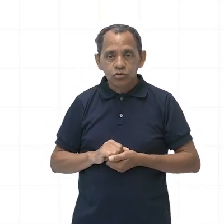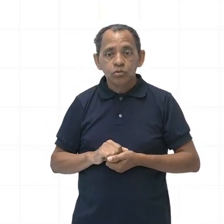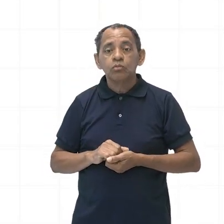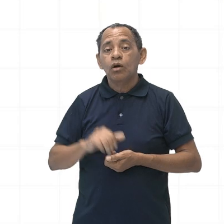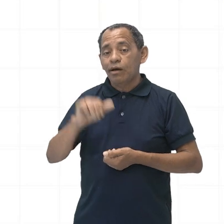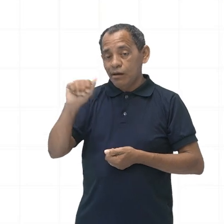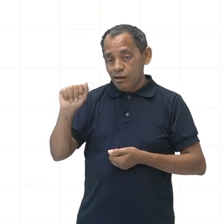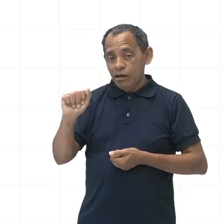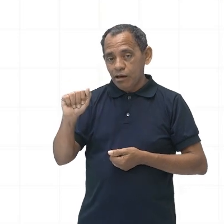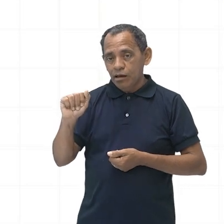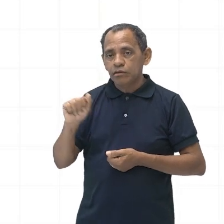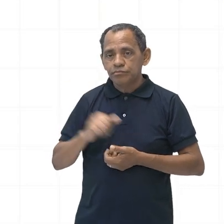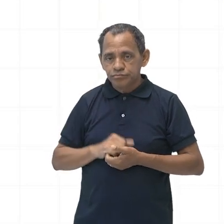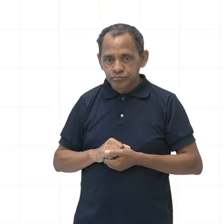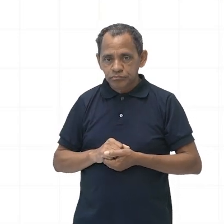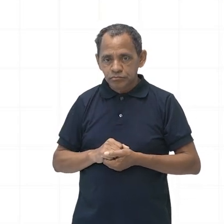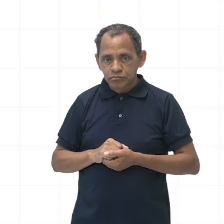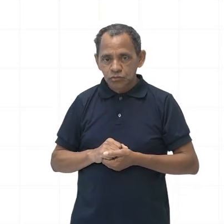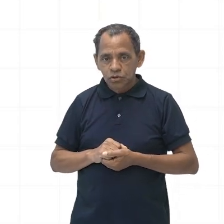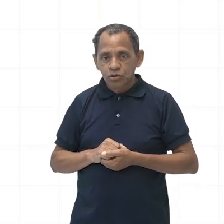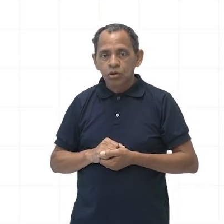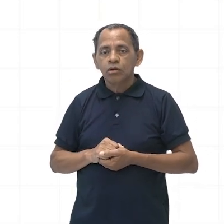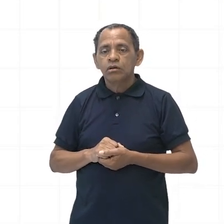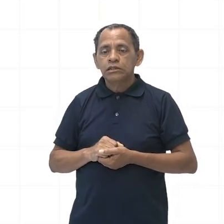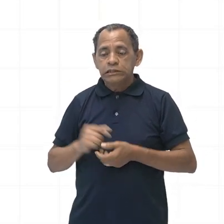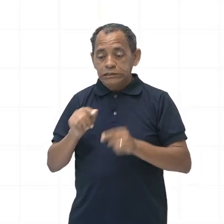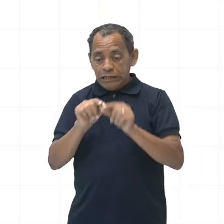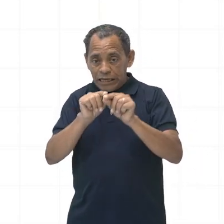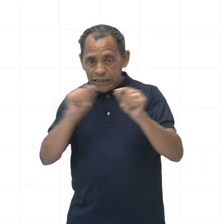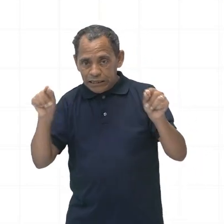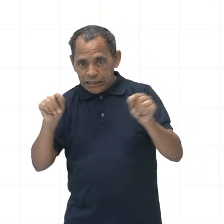cuja coordenada na reta numérica é